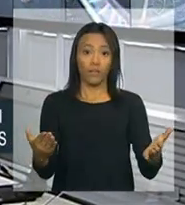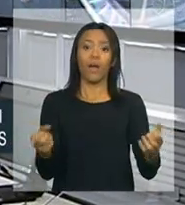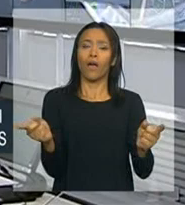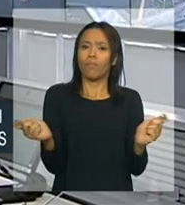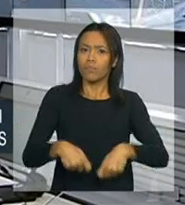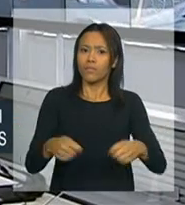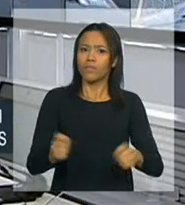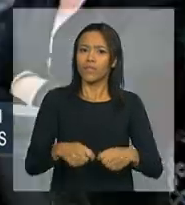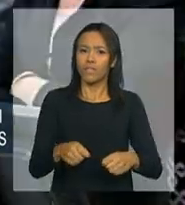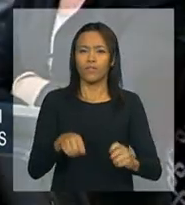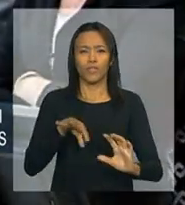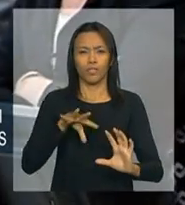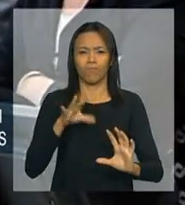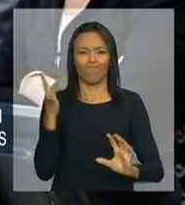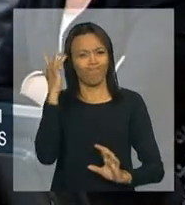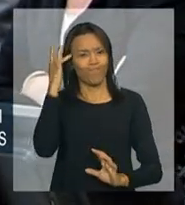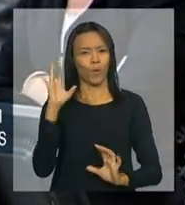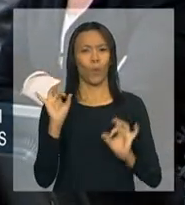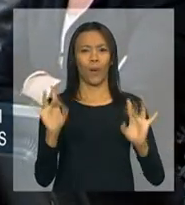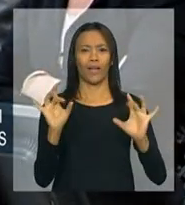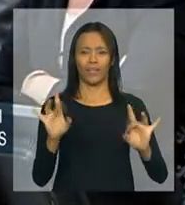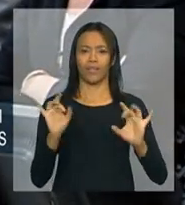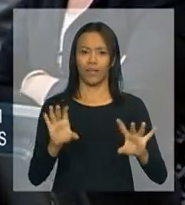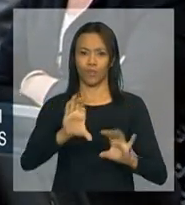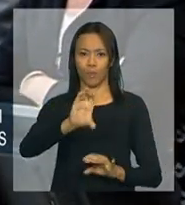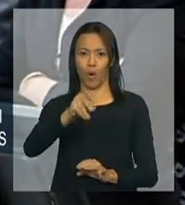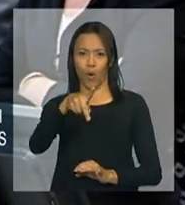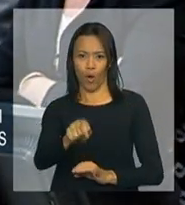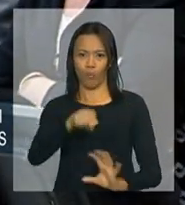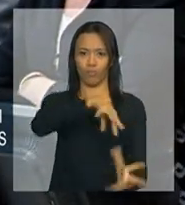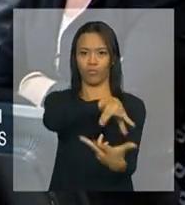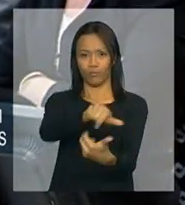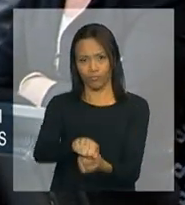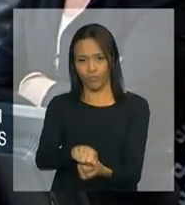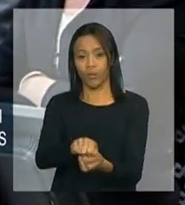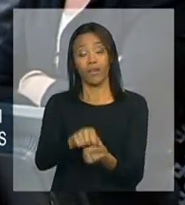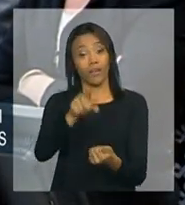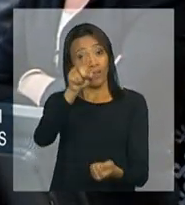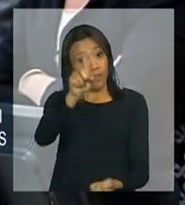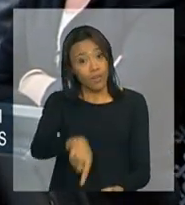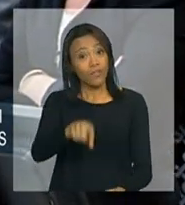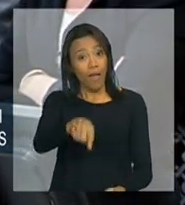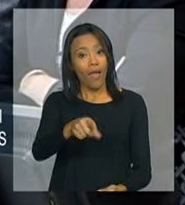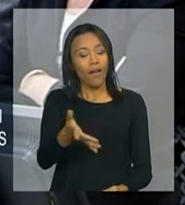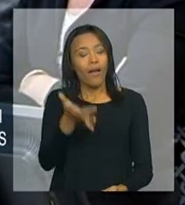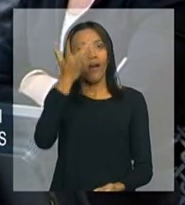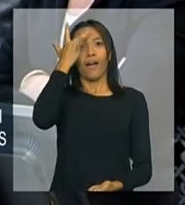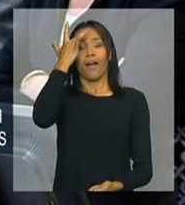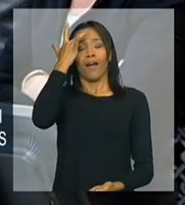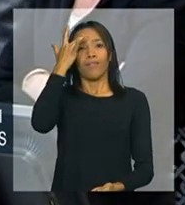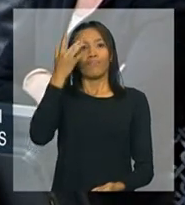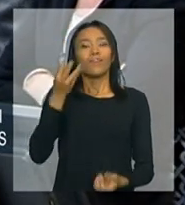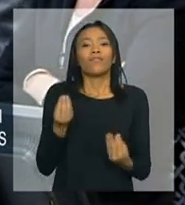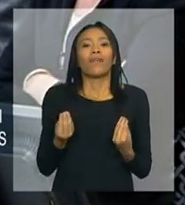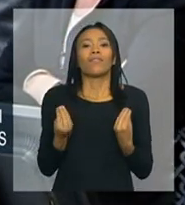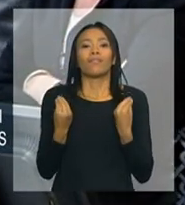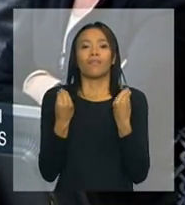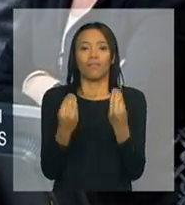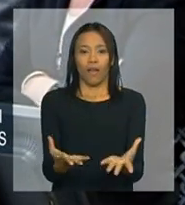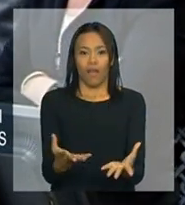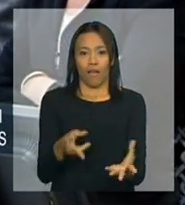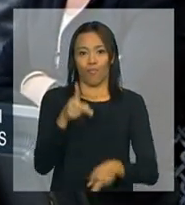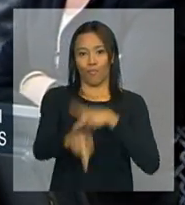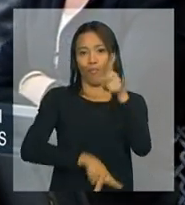Copa do Mundo de qualidade. E isso é o grande legado que nós vamos deixar para a população